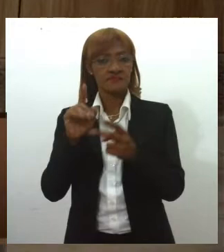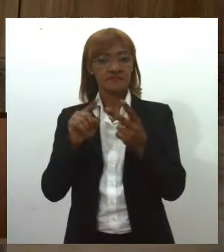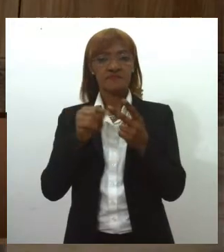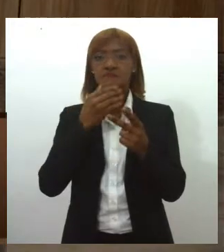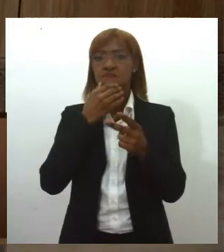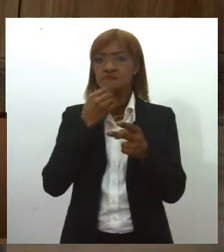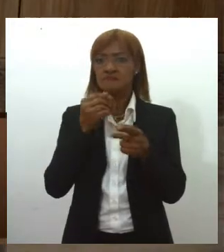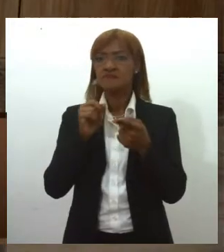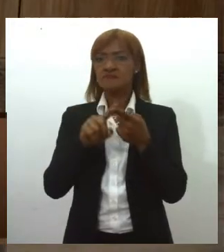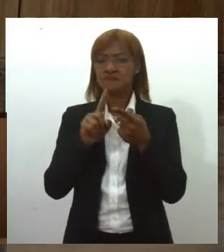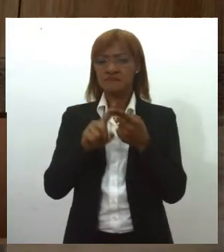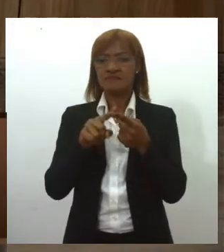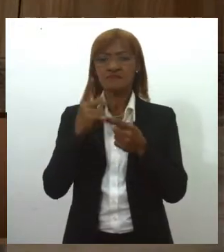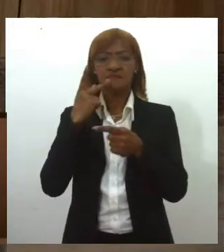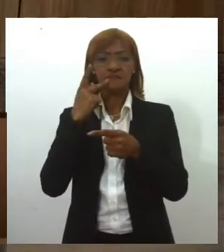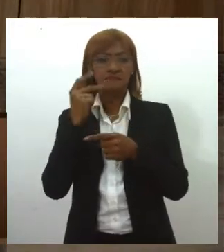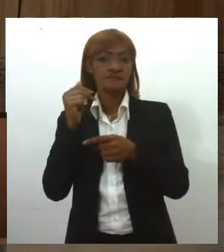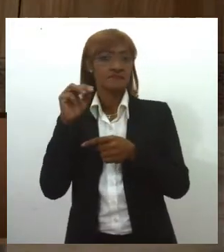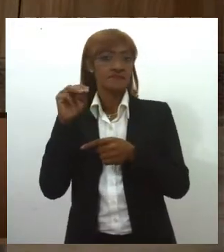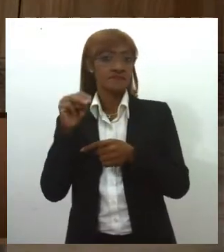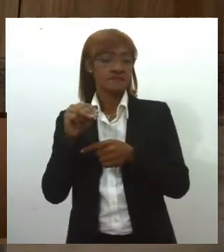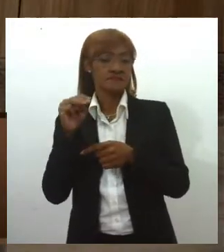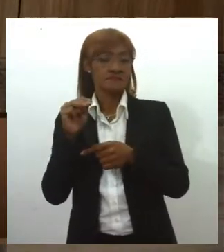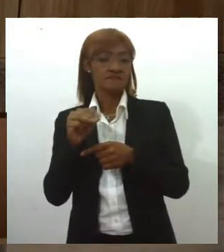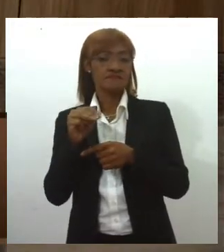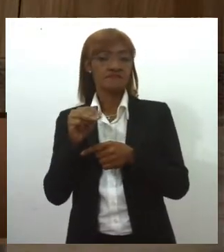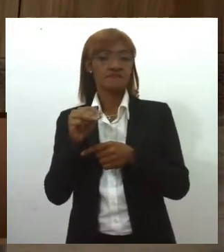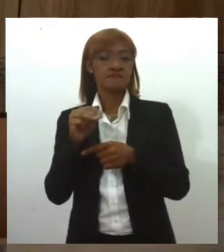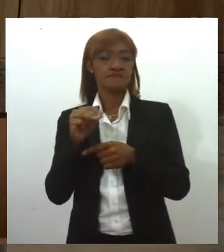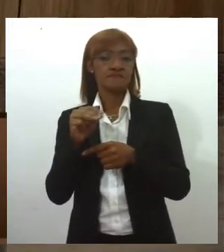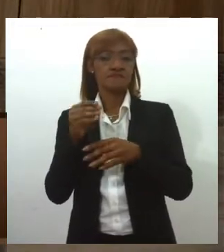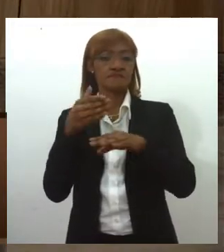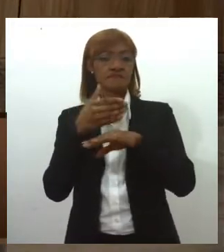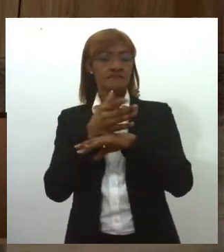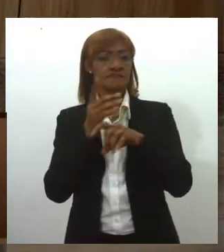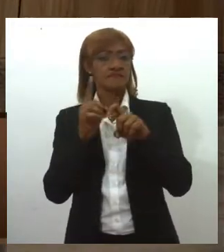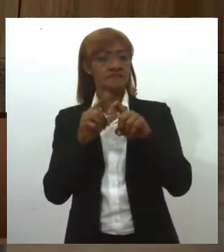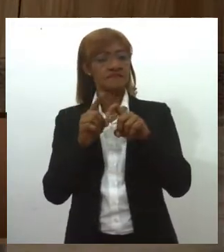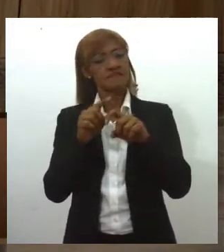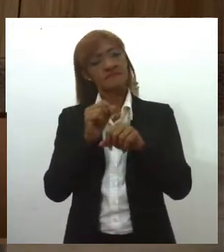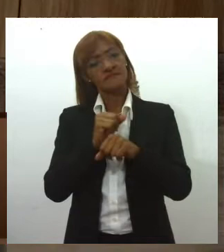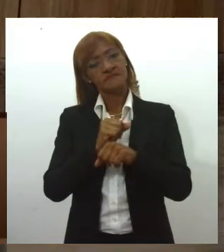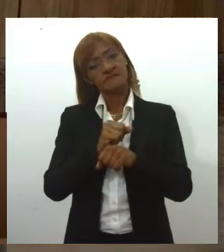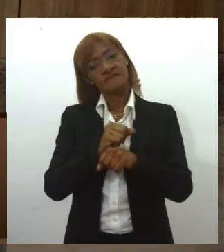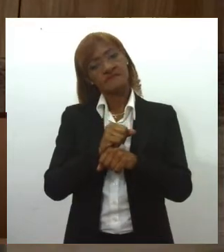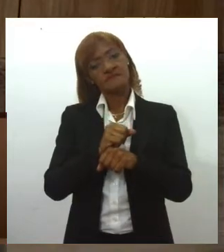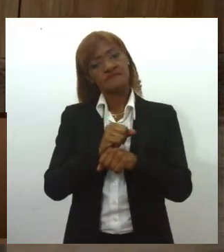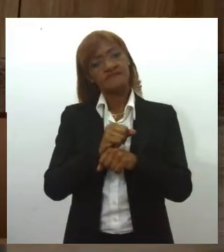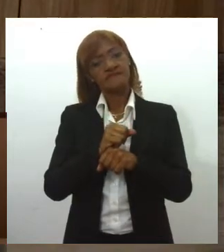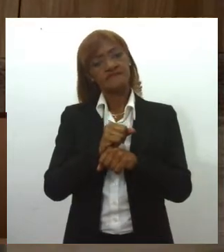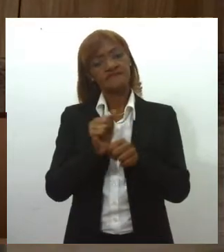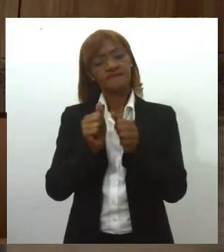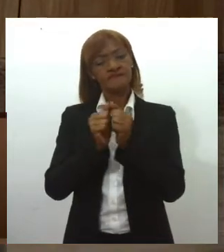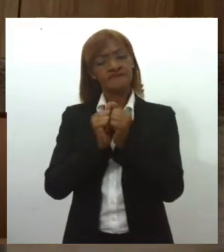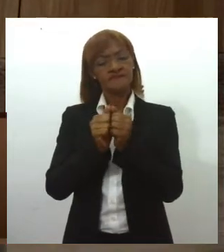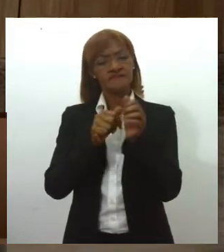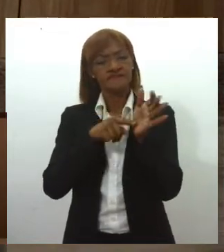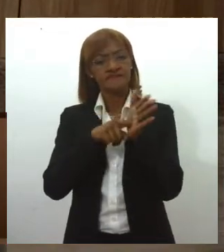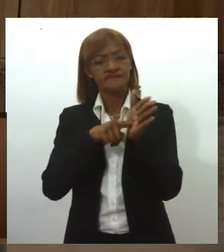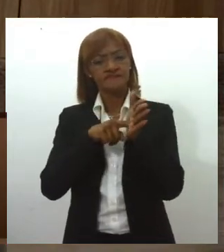pelos pais ou pelas próprias mães para fazer essa visita ao urologista, ter um acompanhamento mais de perto ali durante